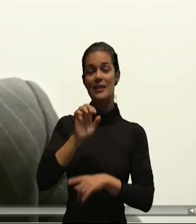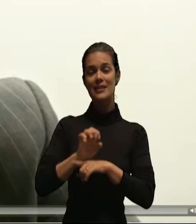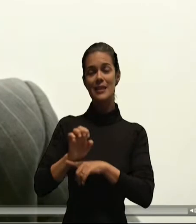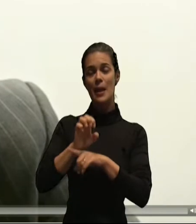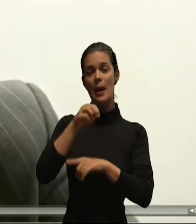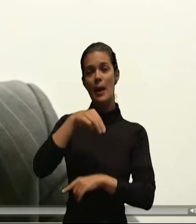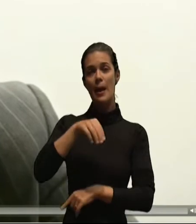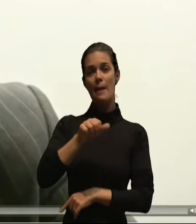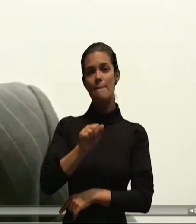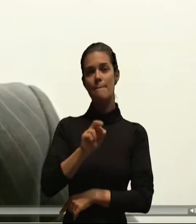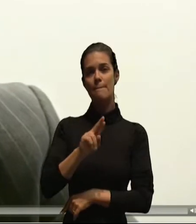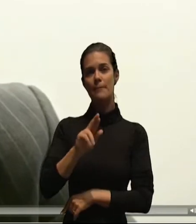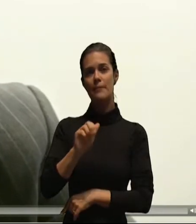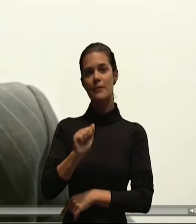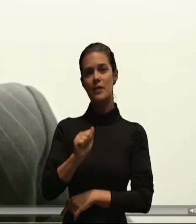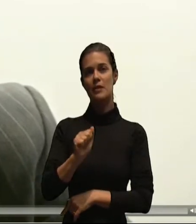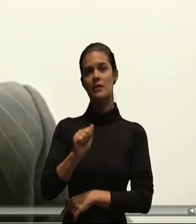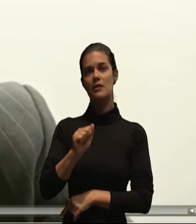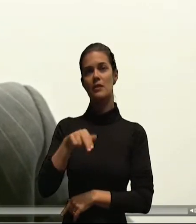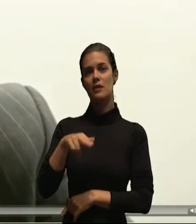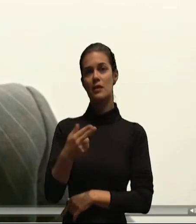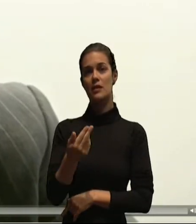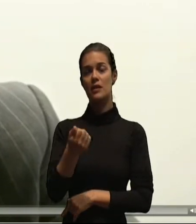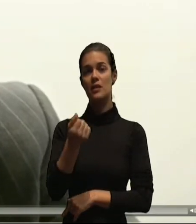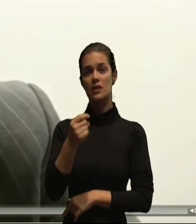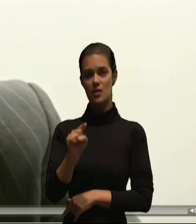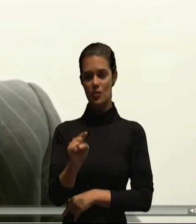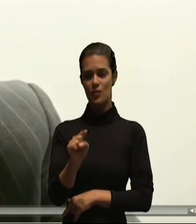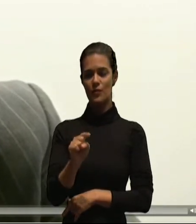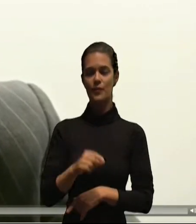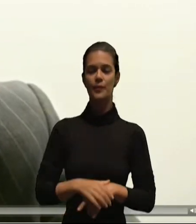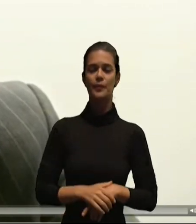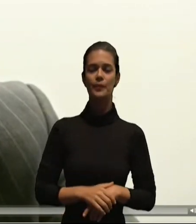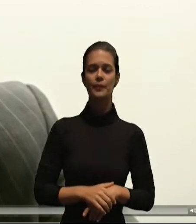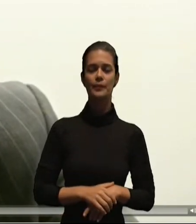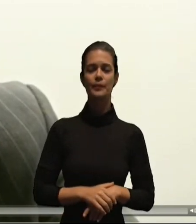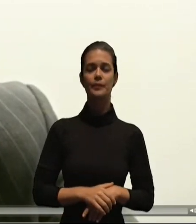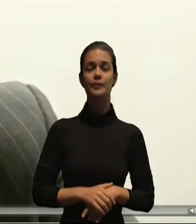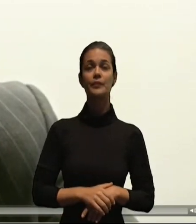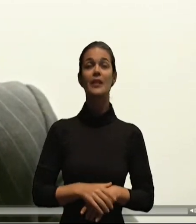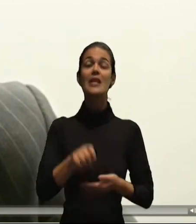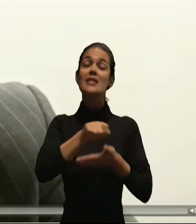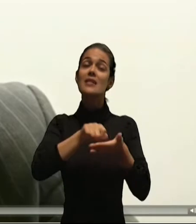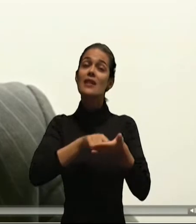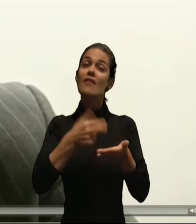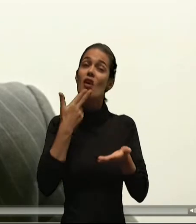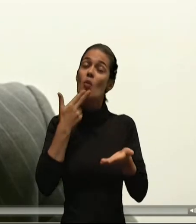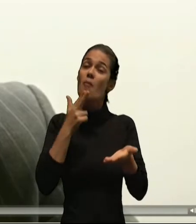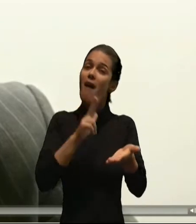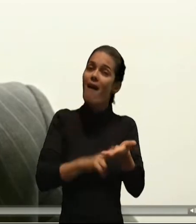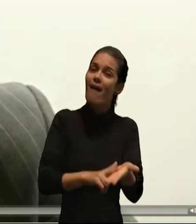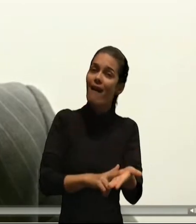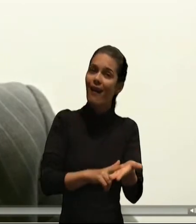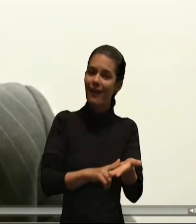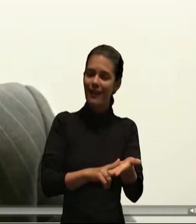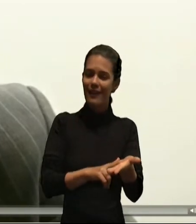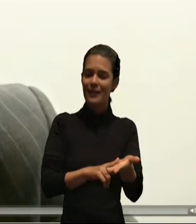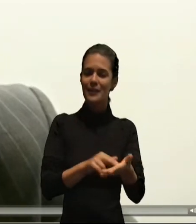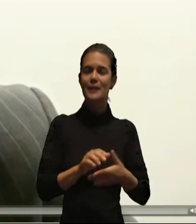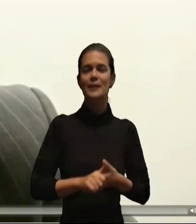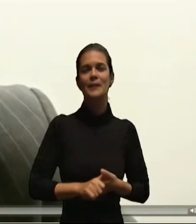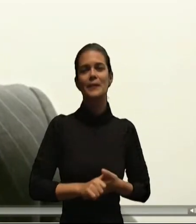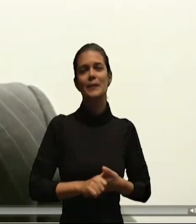que serve na MEAP, Missão com Pescadores, ele deixa uma cartinha para nós e pede, como sempre, as